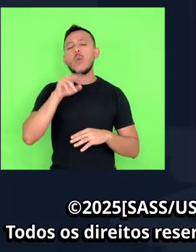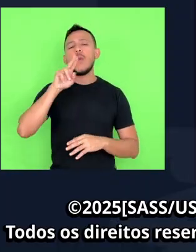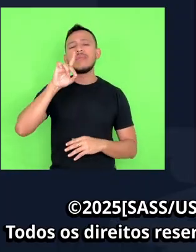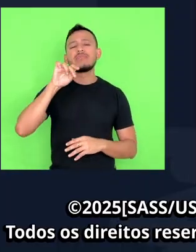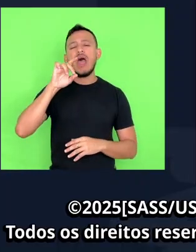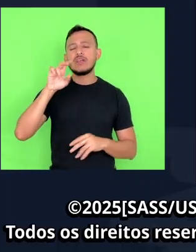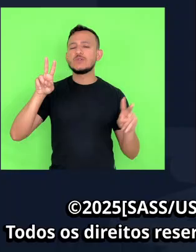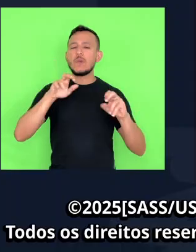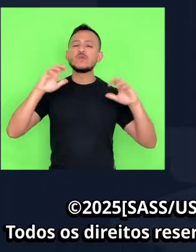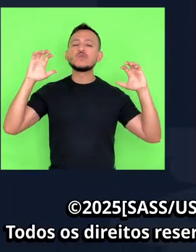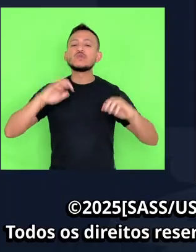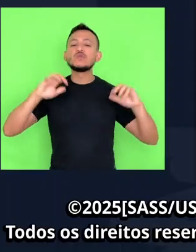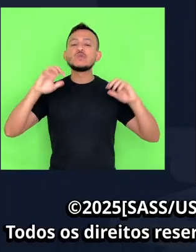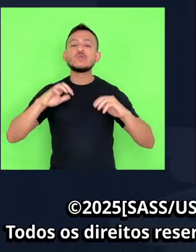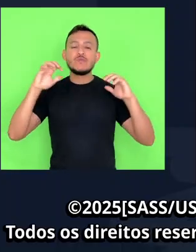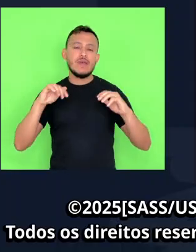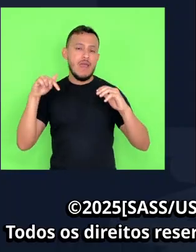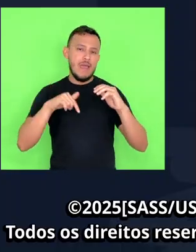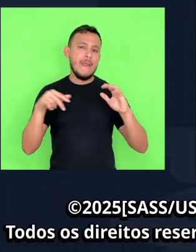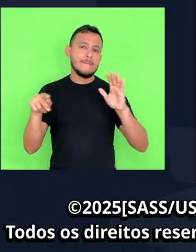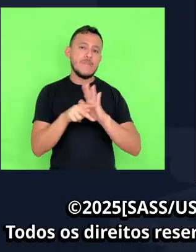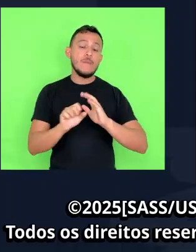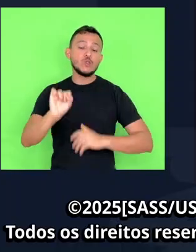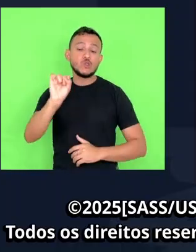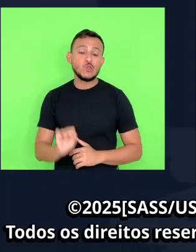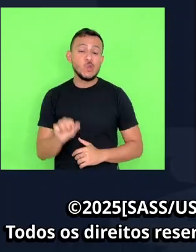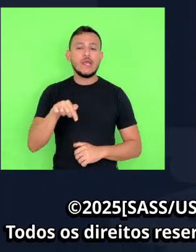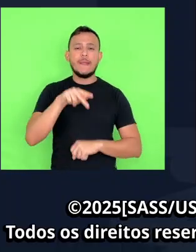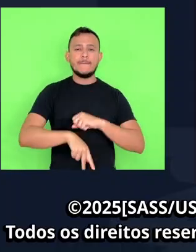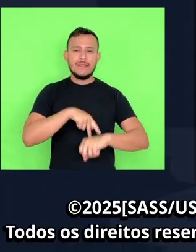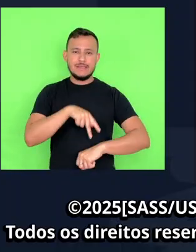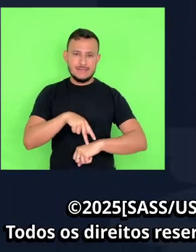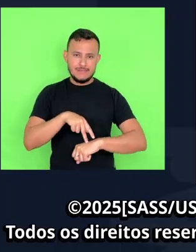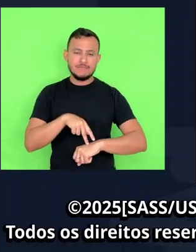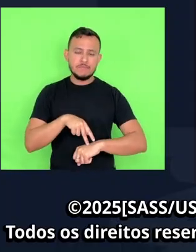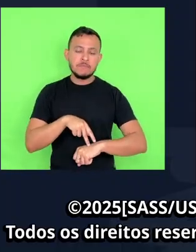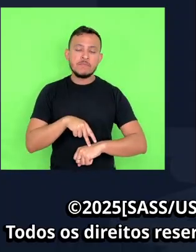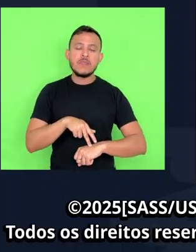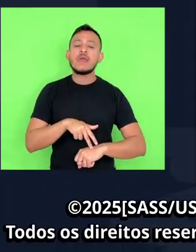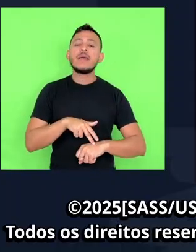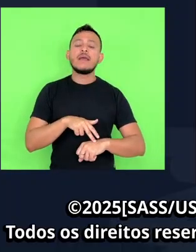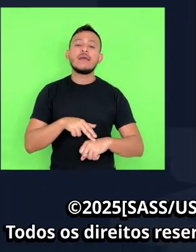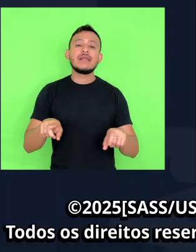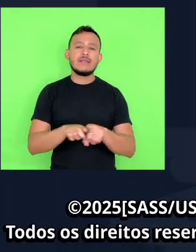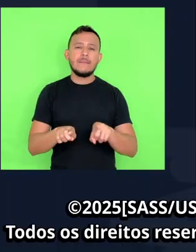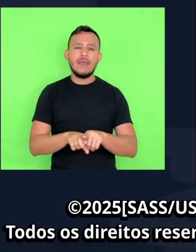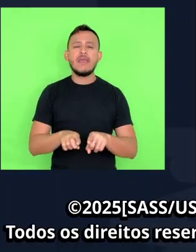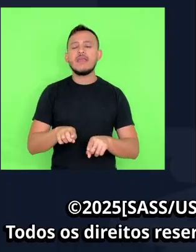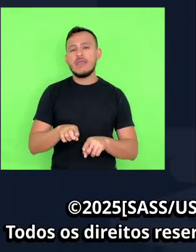relacionados às chuvas na parte sul do país. O quarto são os fluxos